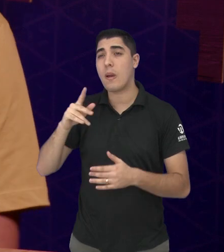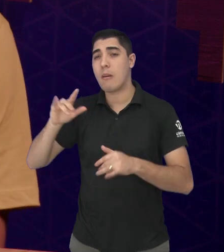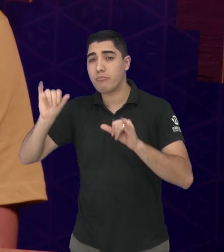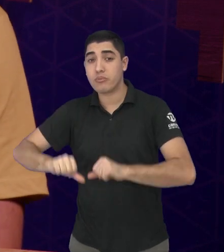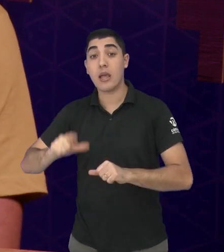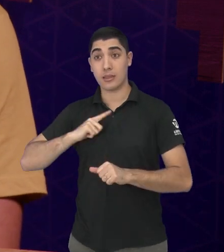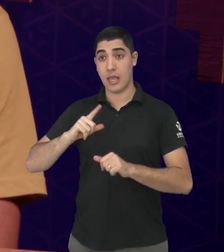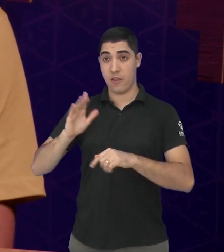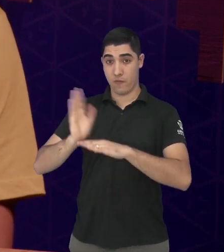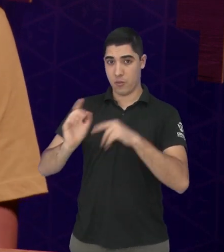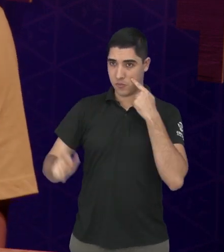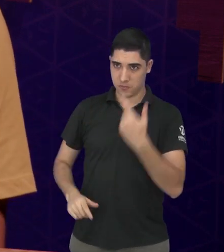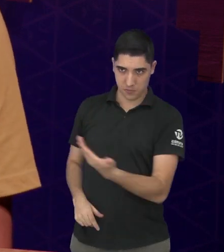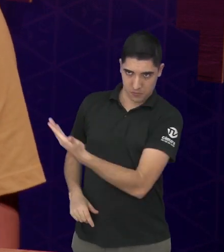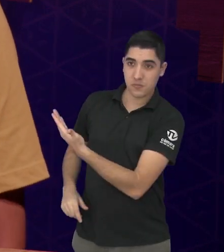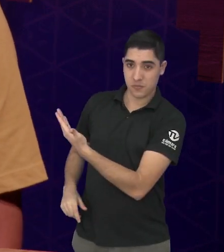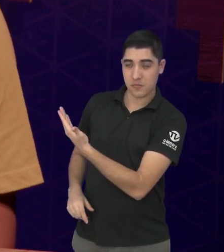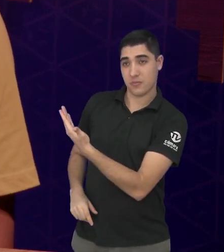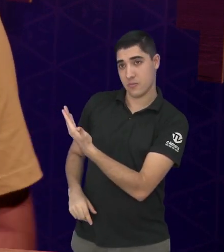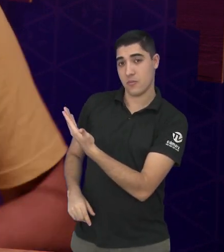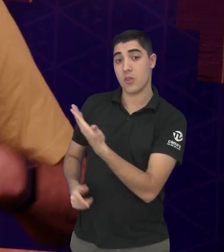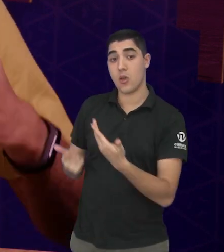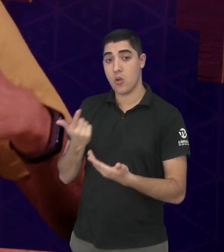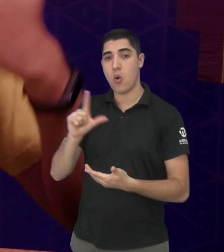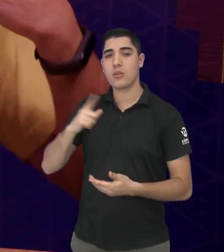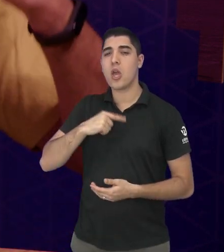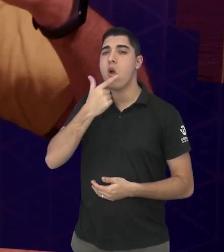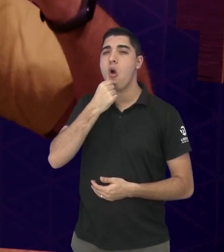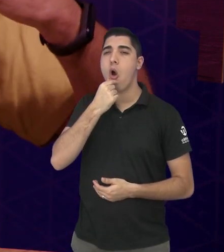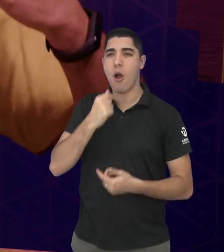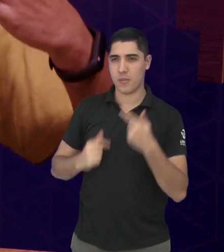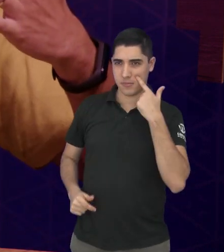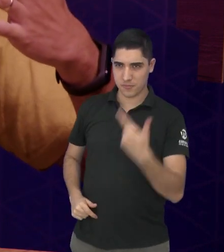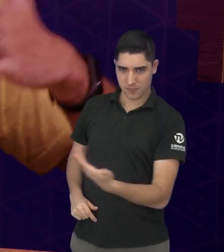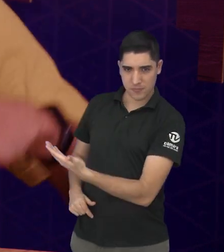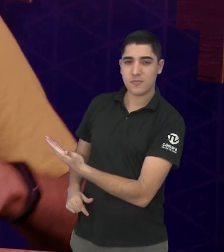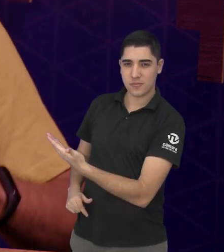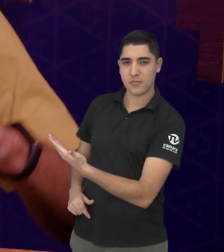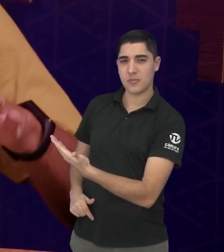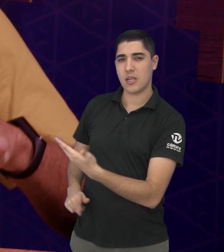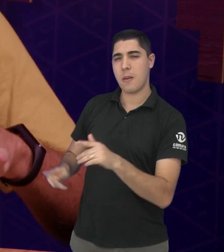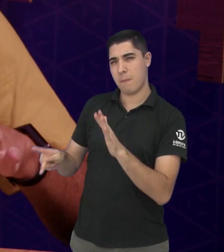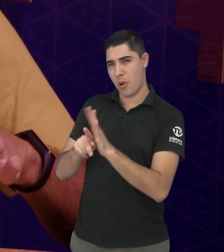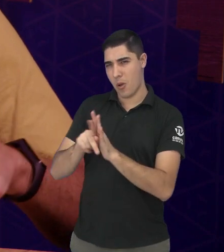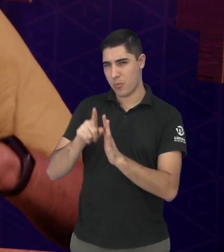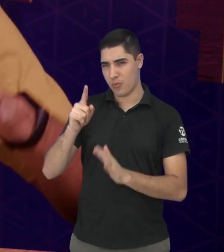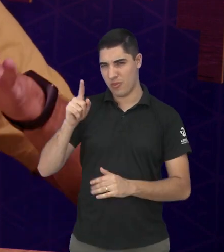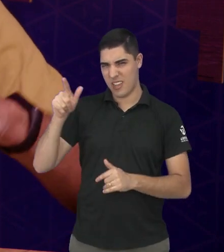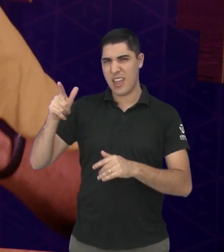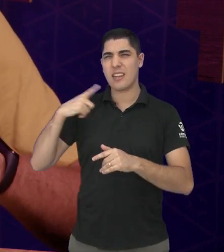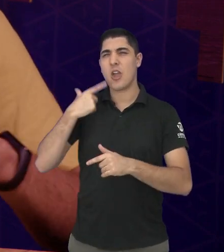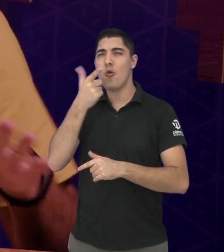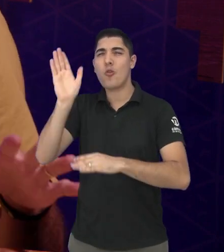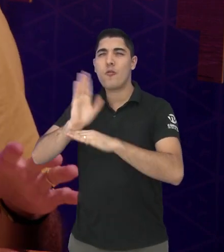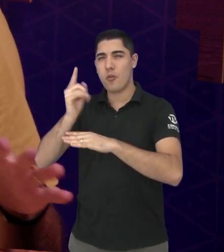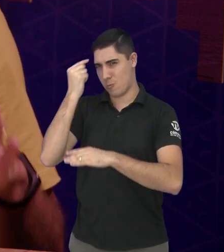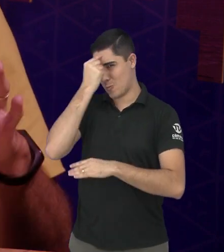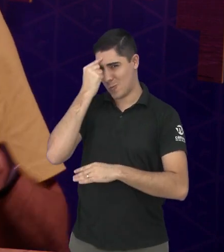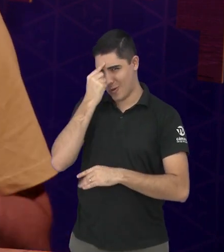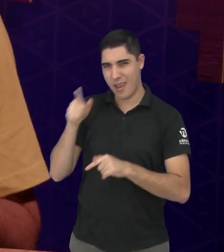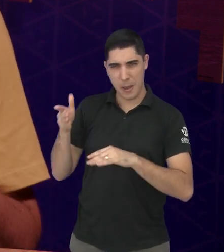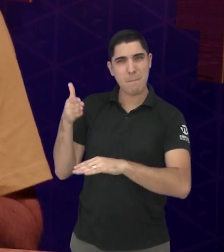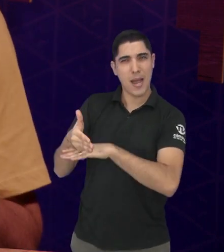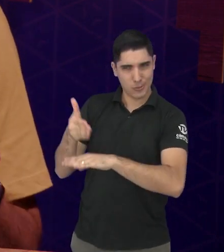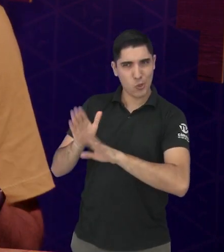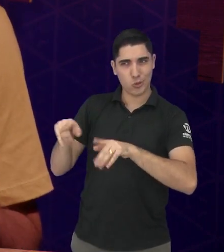Mirror. Que sim, legal. É um episódio que tem o cara ruivinho, tal, que faz Harry Potter, faz Questão de Tempo.